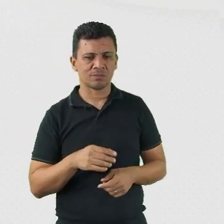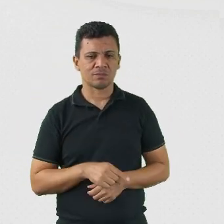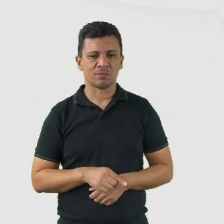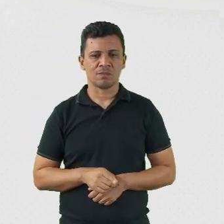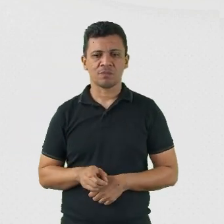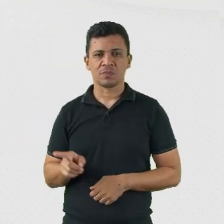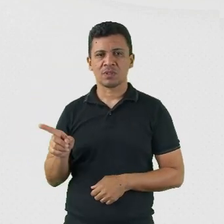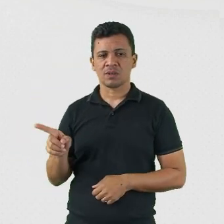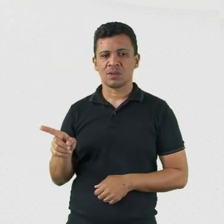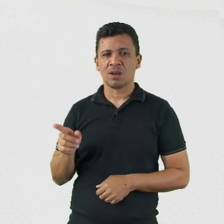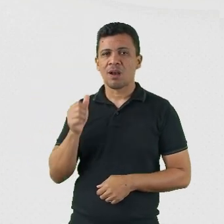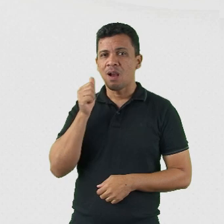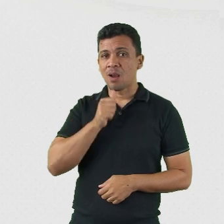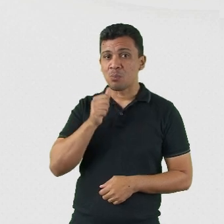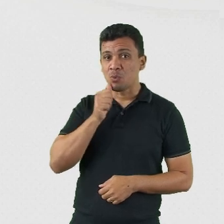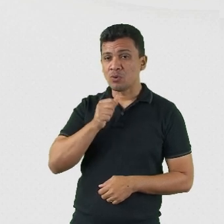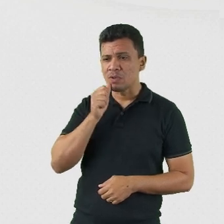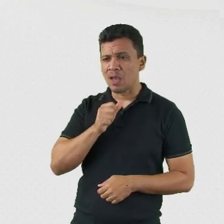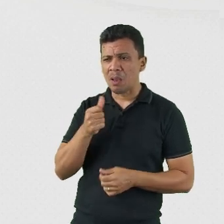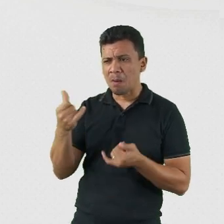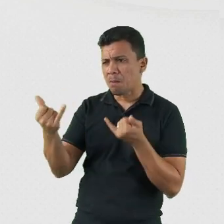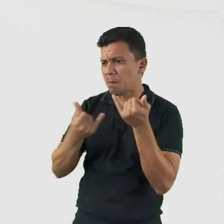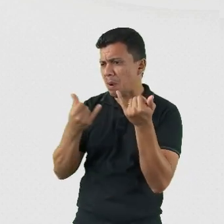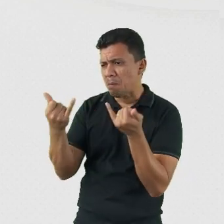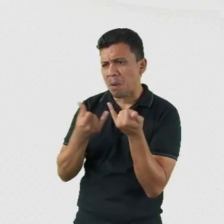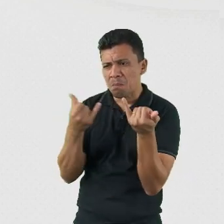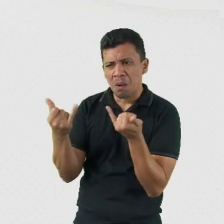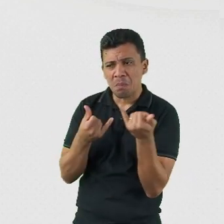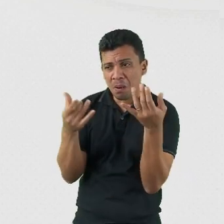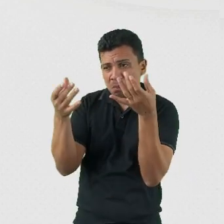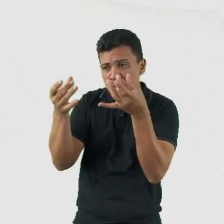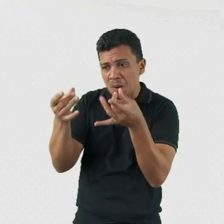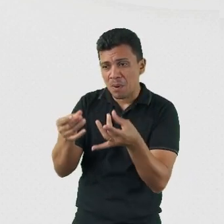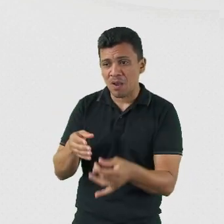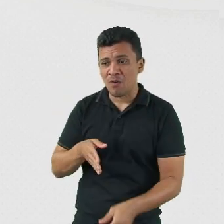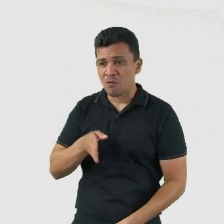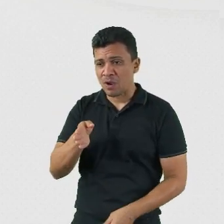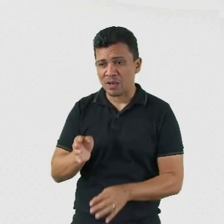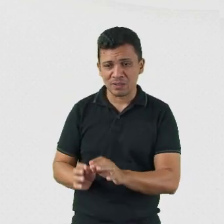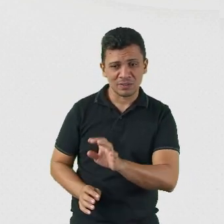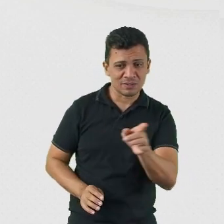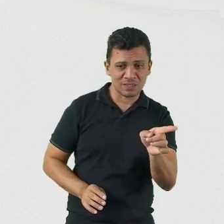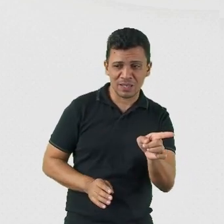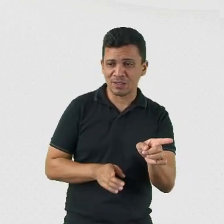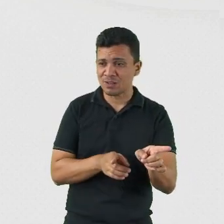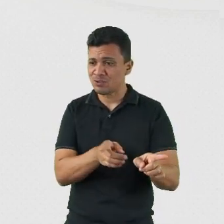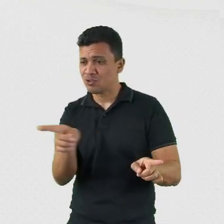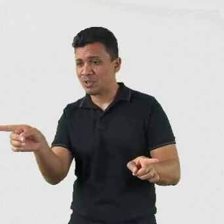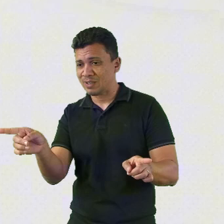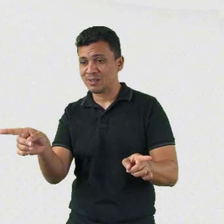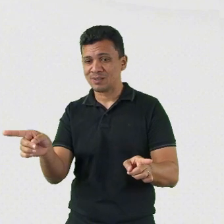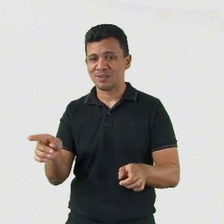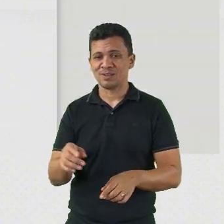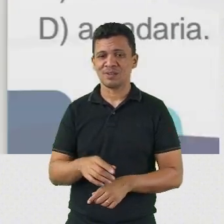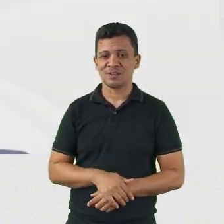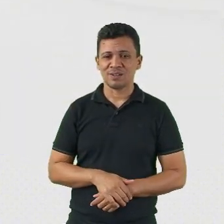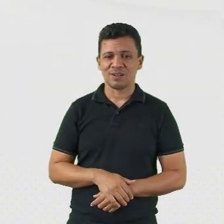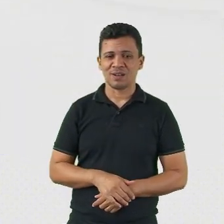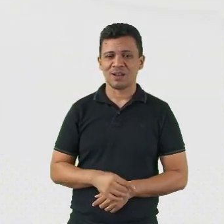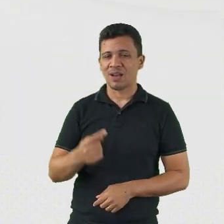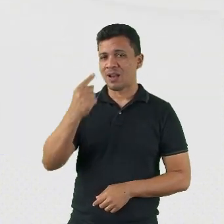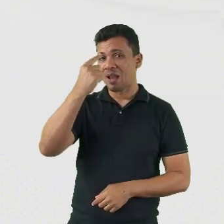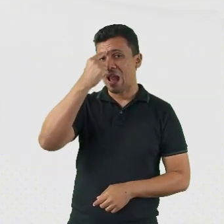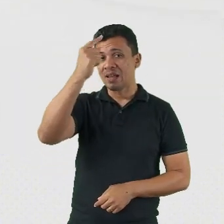dá várias informações, vários detalhes. Vai, segue, esquerda, direita, tal. E obviamente a